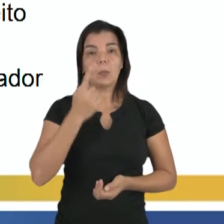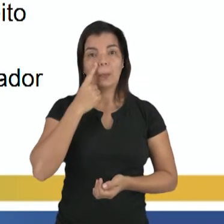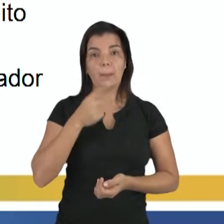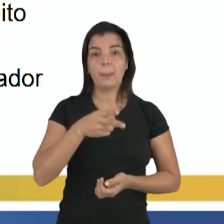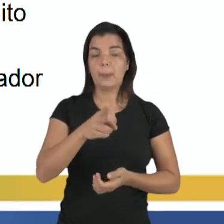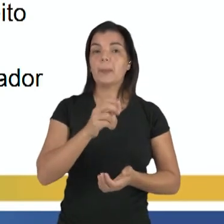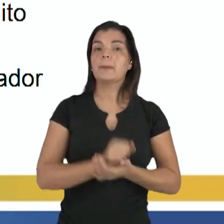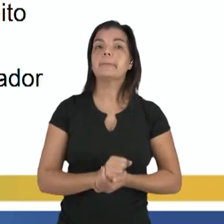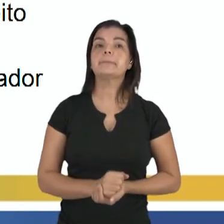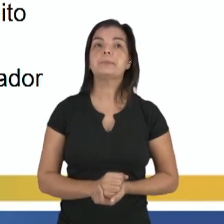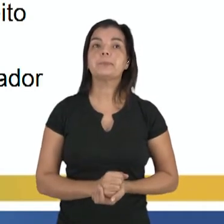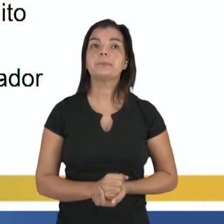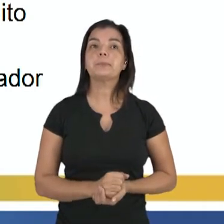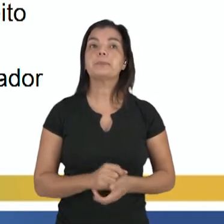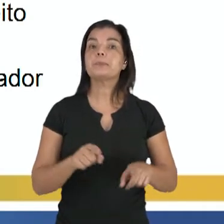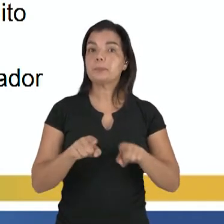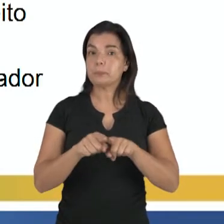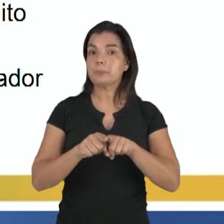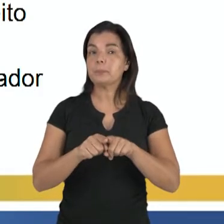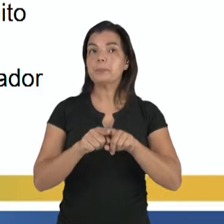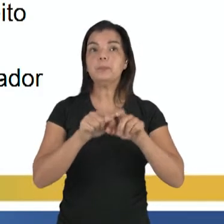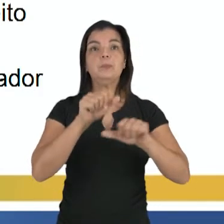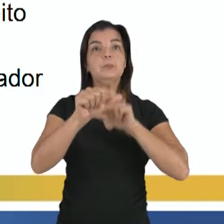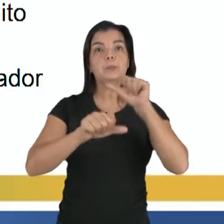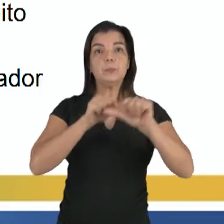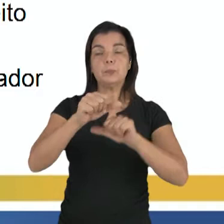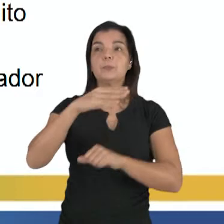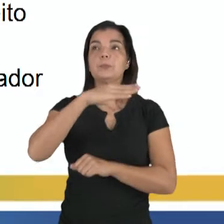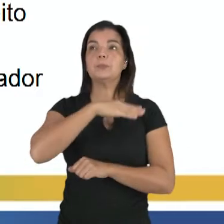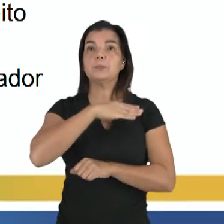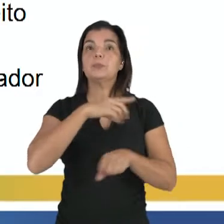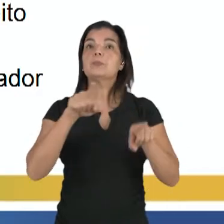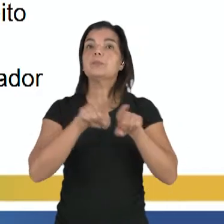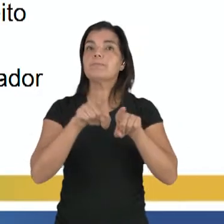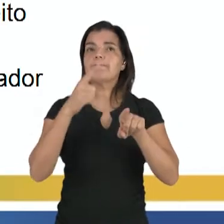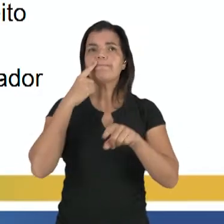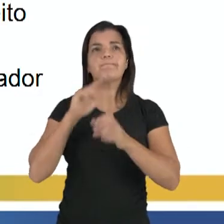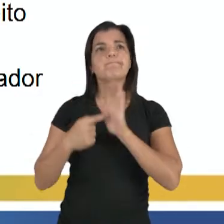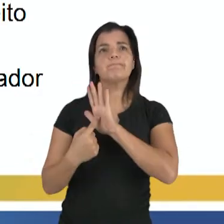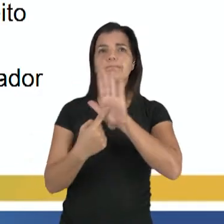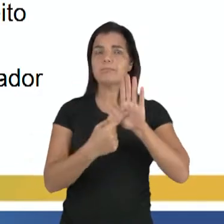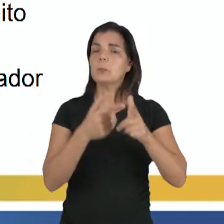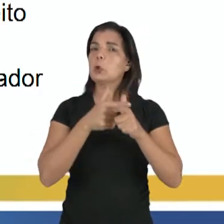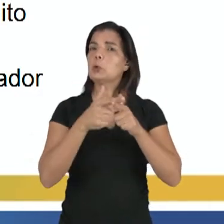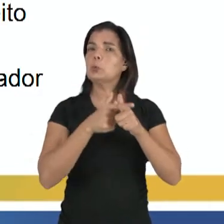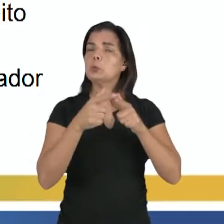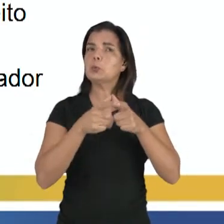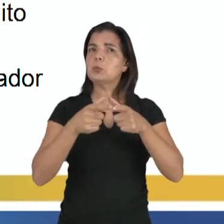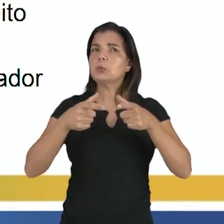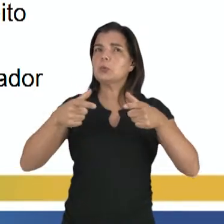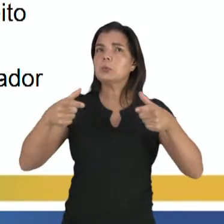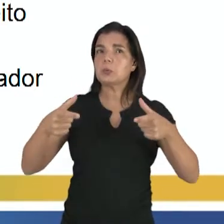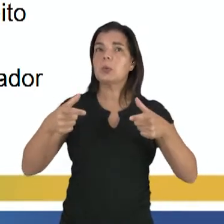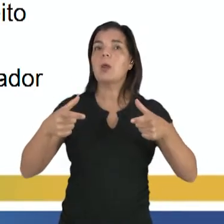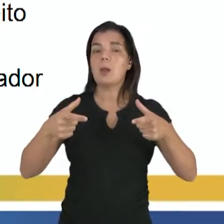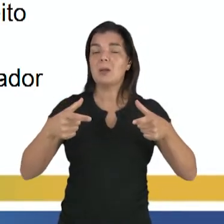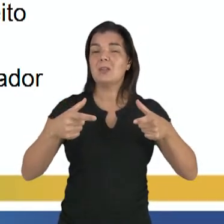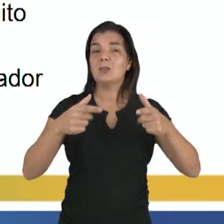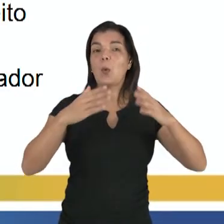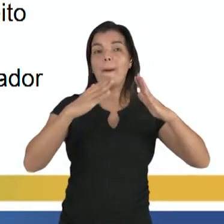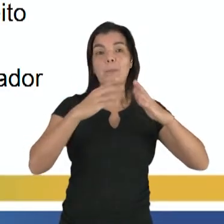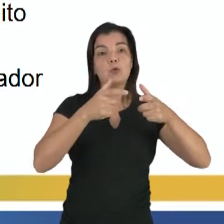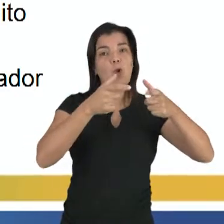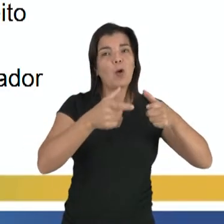continuar para a questão? Ó. A dinâmica de transformação das cidades tende a apresentar como consequência a expansão das